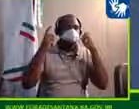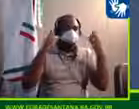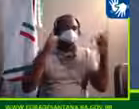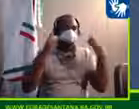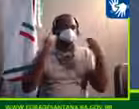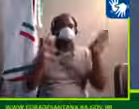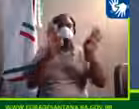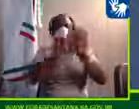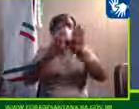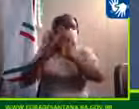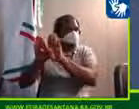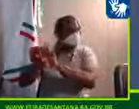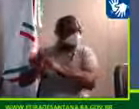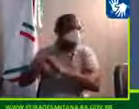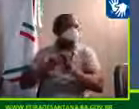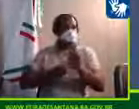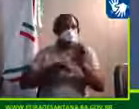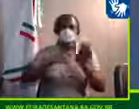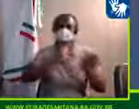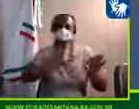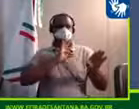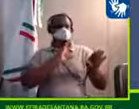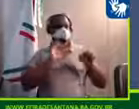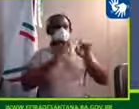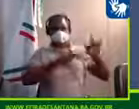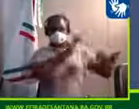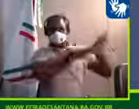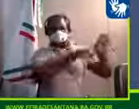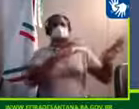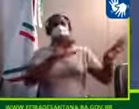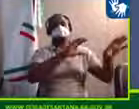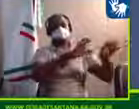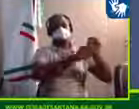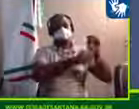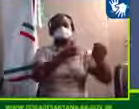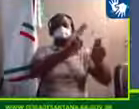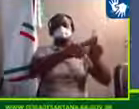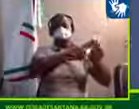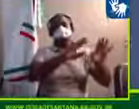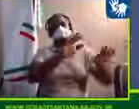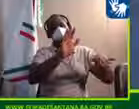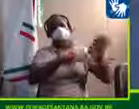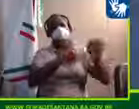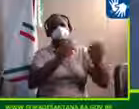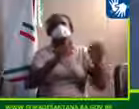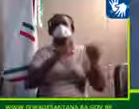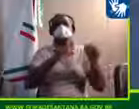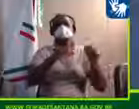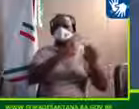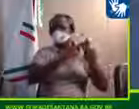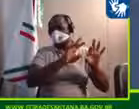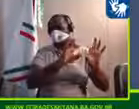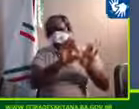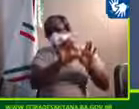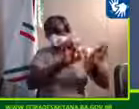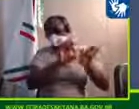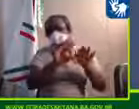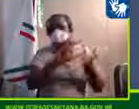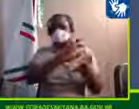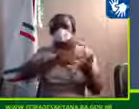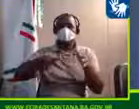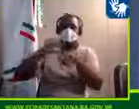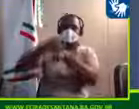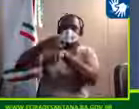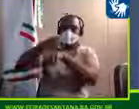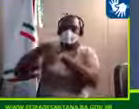aqui em Feira funcionou até ontem. Nós não pedimos a renovação desse decreto estadual. No entanto, as informações que nós